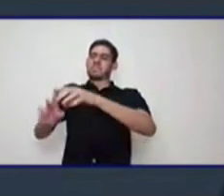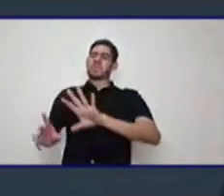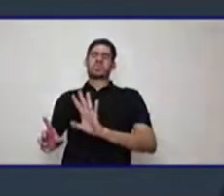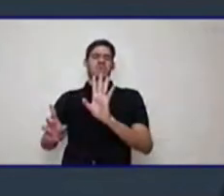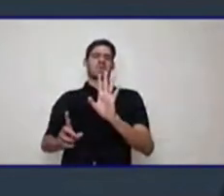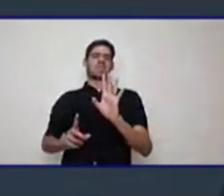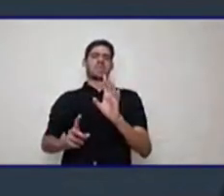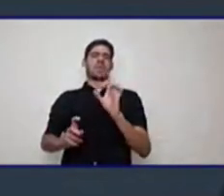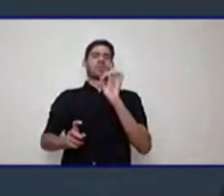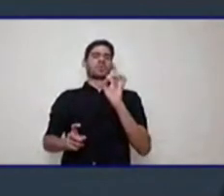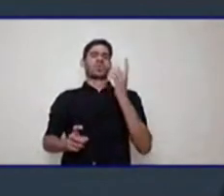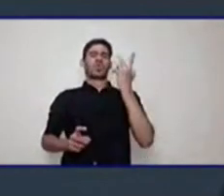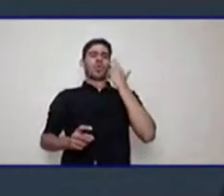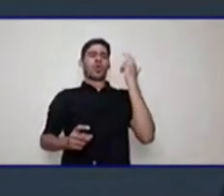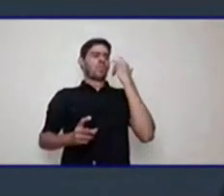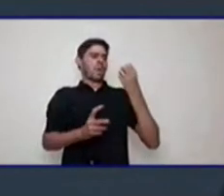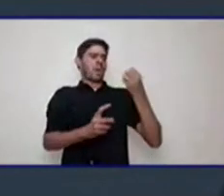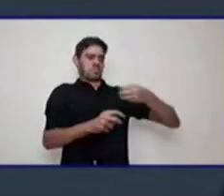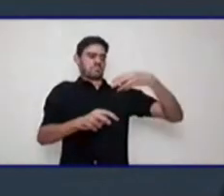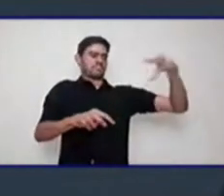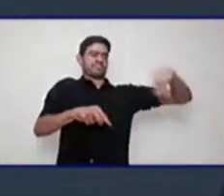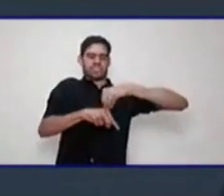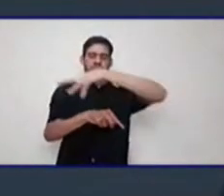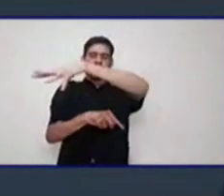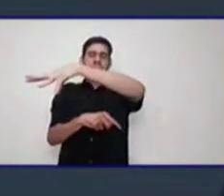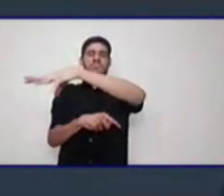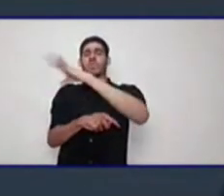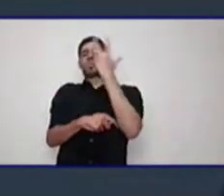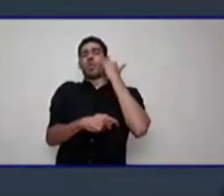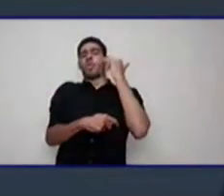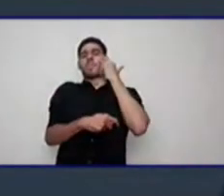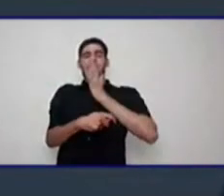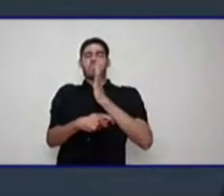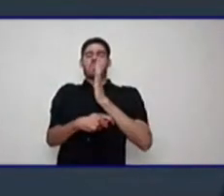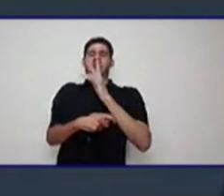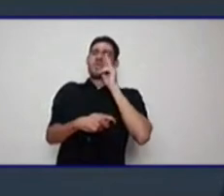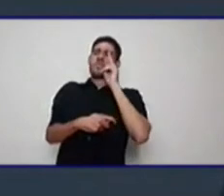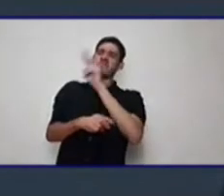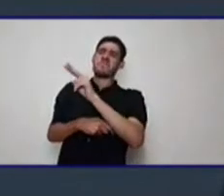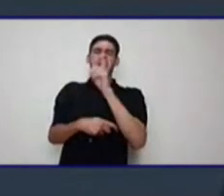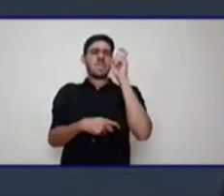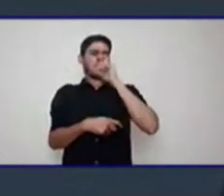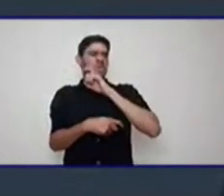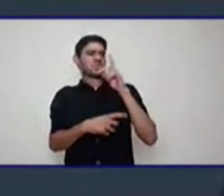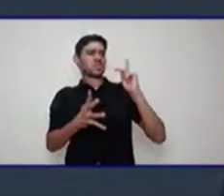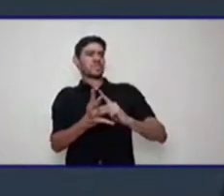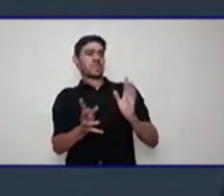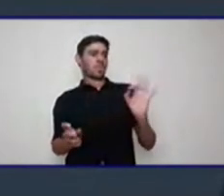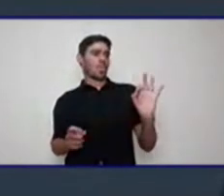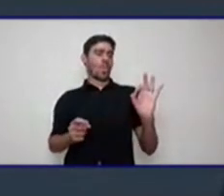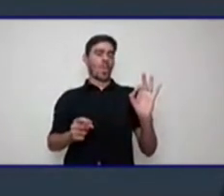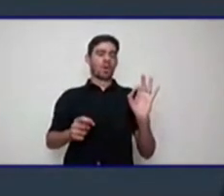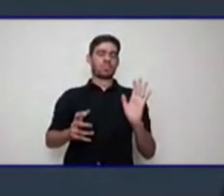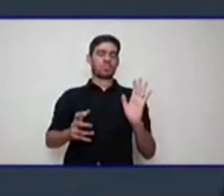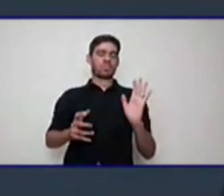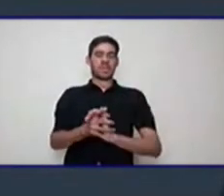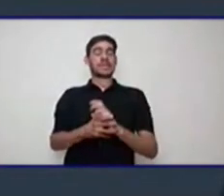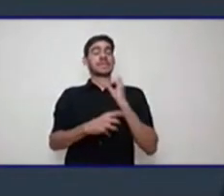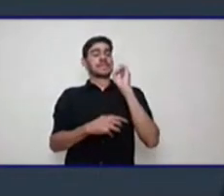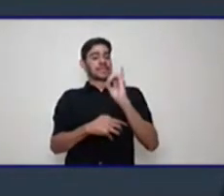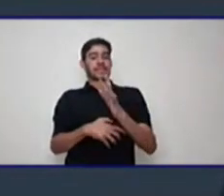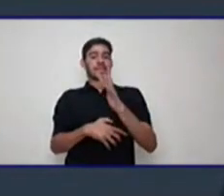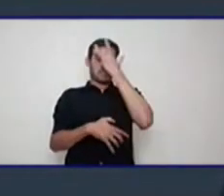pelo repasse normal da notícia sem conferi-la, se esse terceiro fica